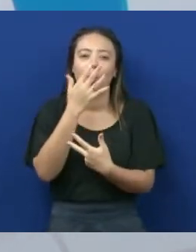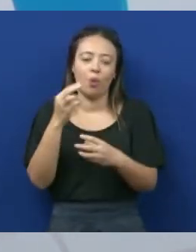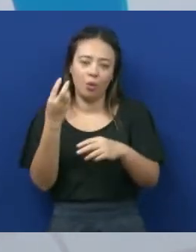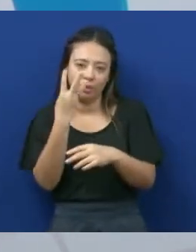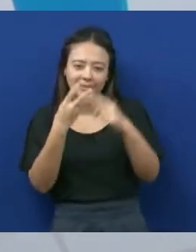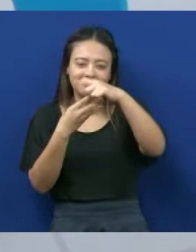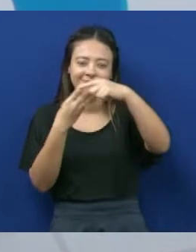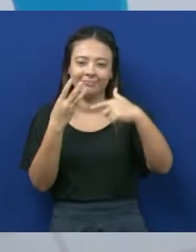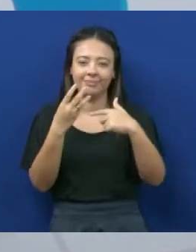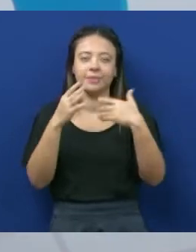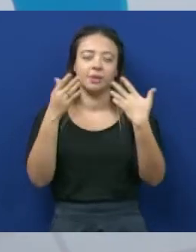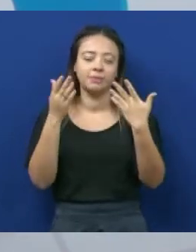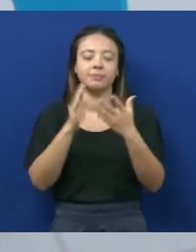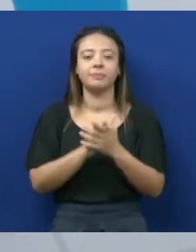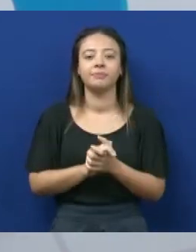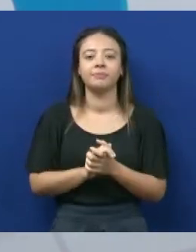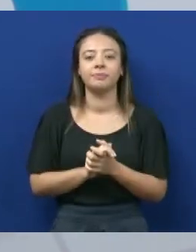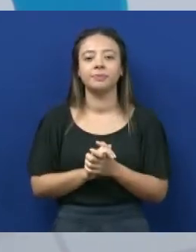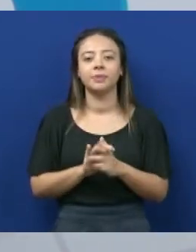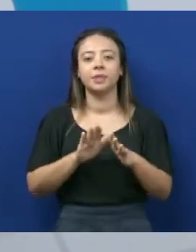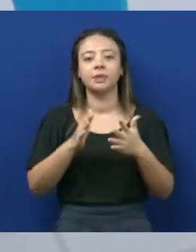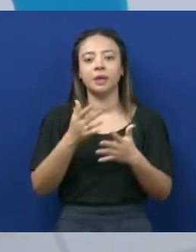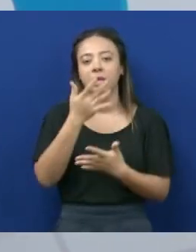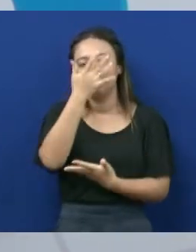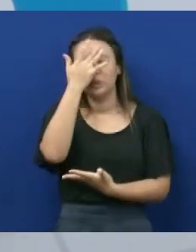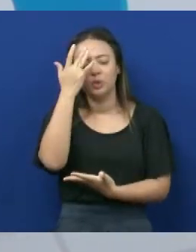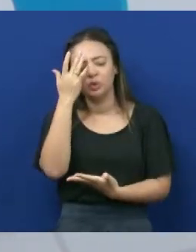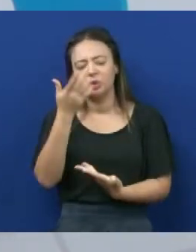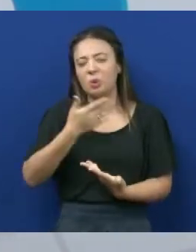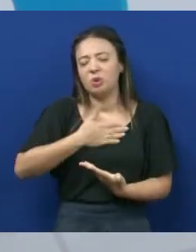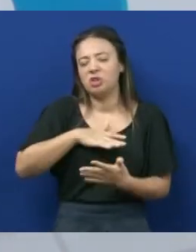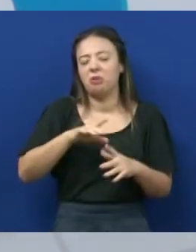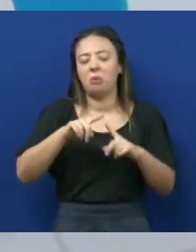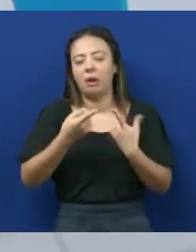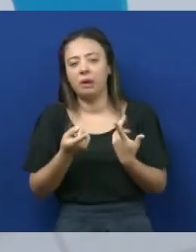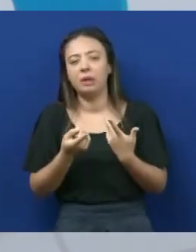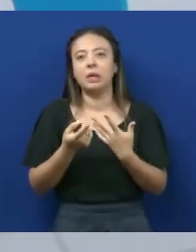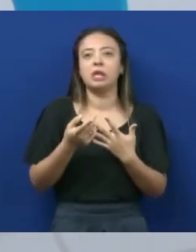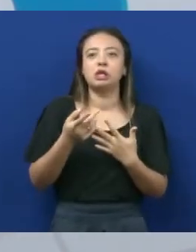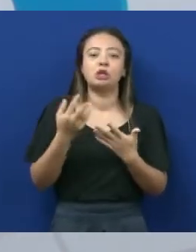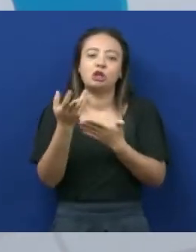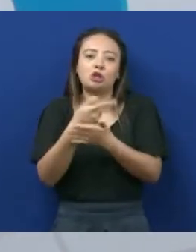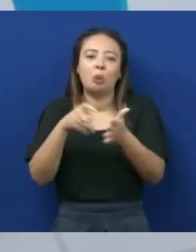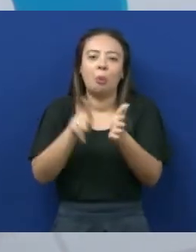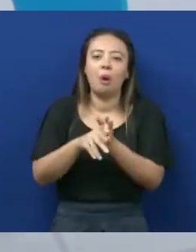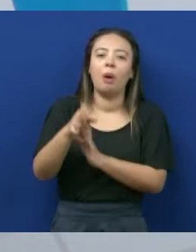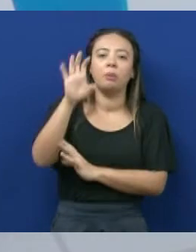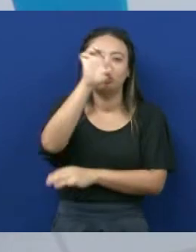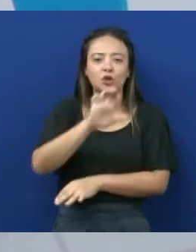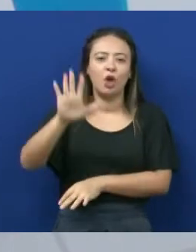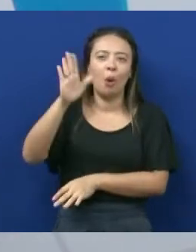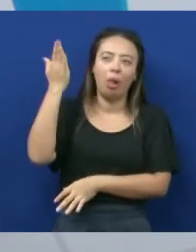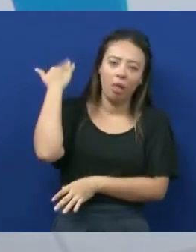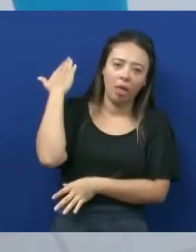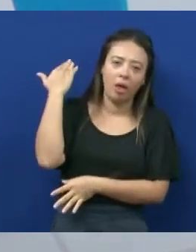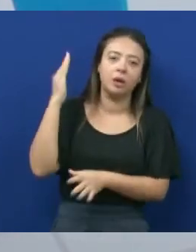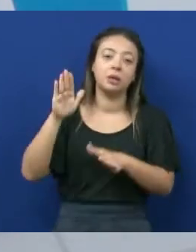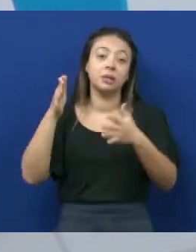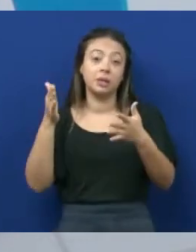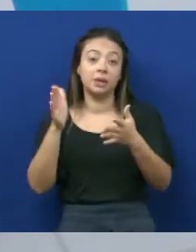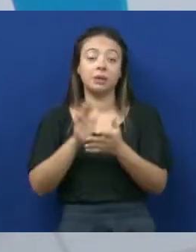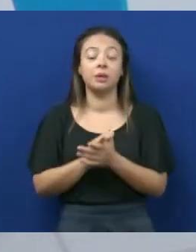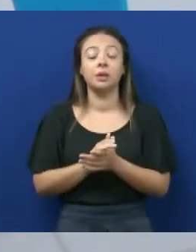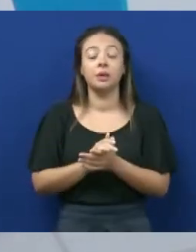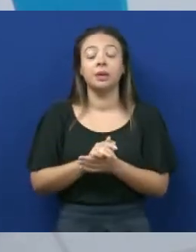aquela mudança e tal. O pessoal não queria mais saber de arte vindo da Europa, então bateram o pé. Não, nós temos condição de sermos os nossos